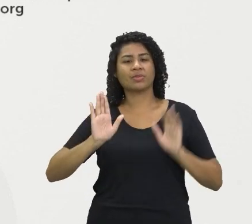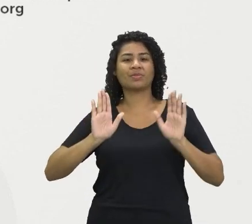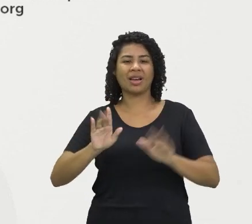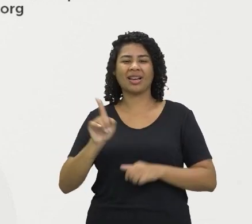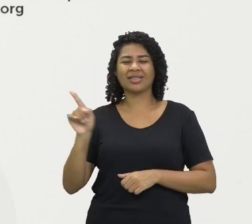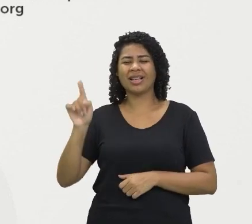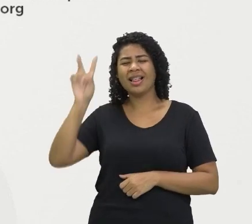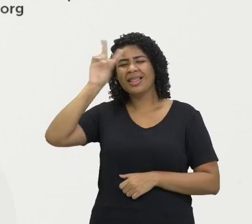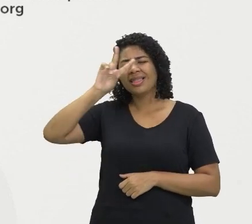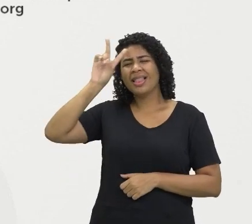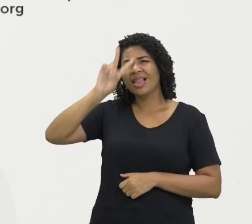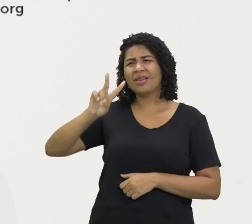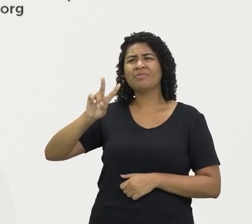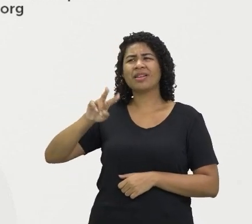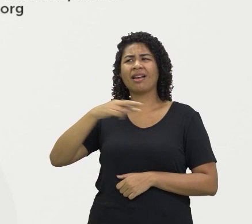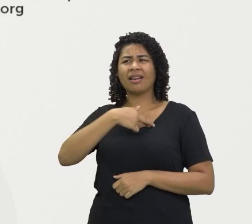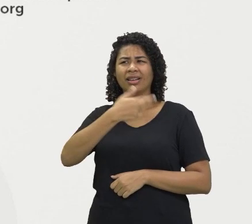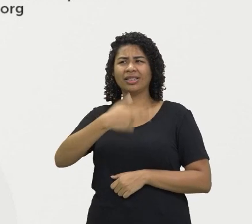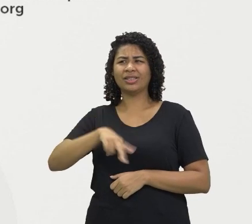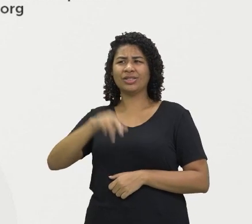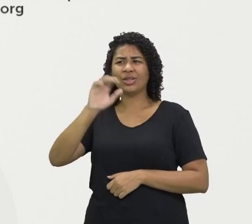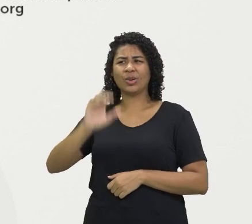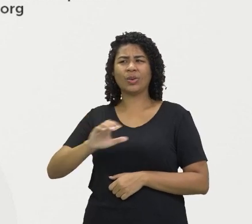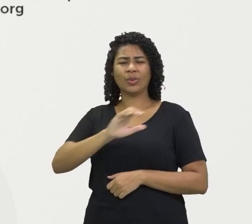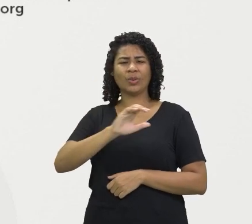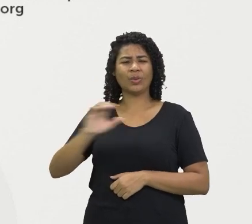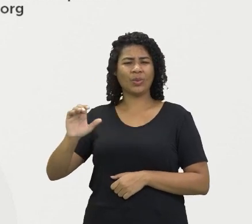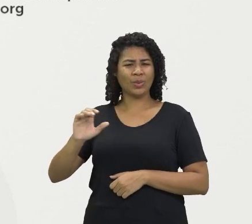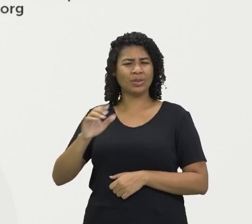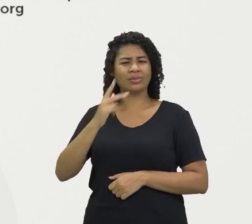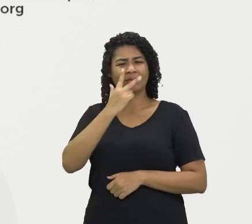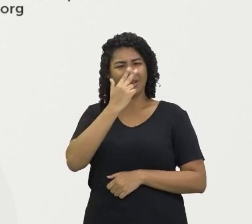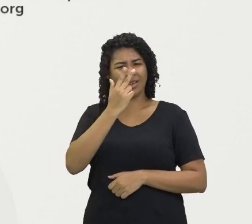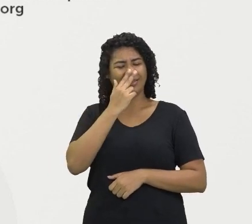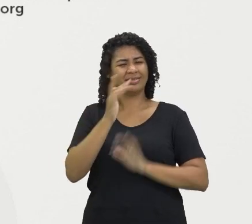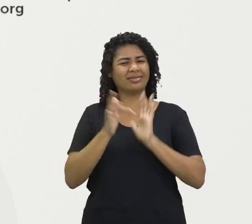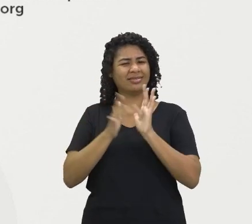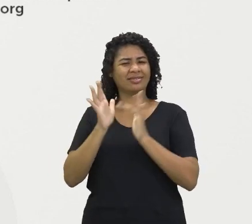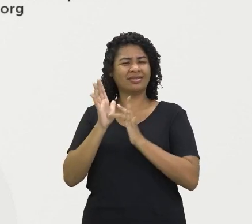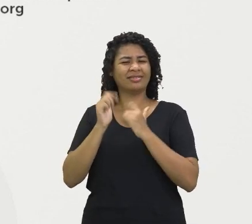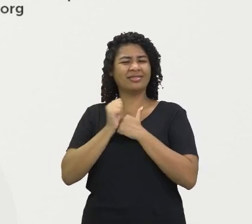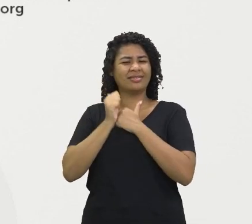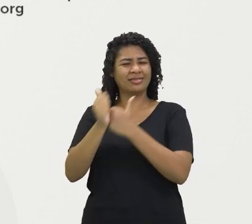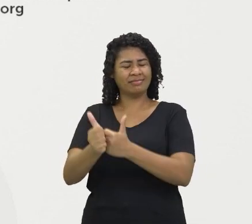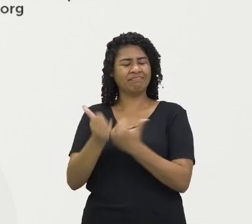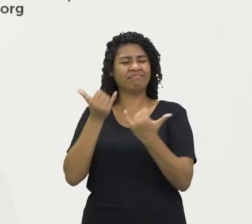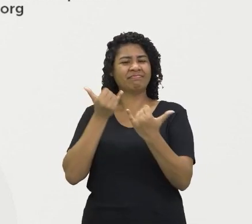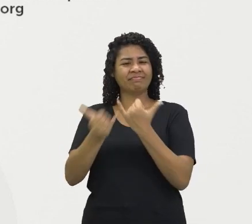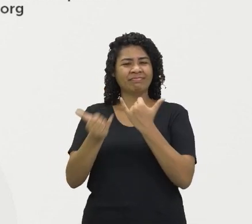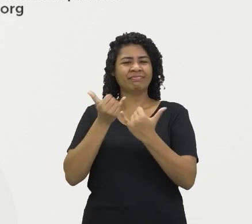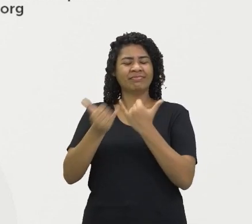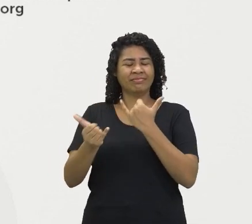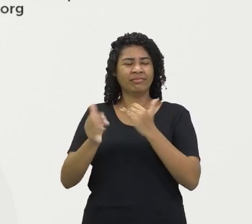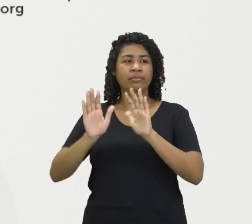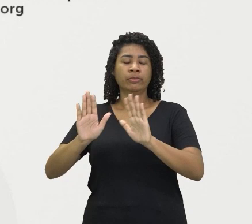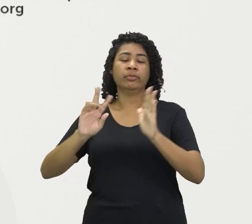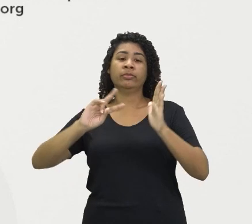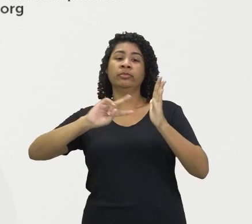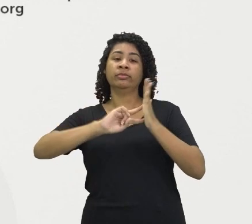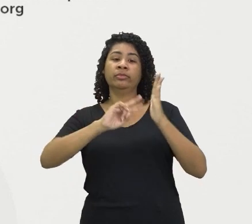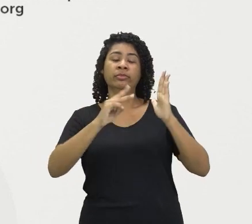lembra muito o cristianismo, né? Isso aqui lembra muito o cristianismo no sentido do